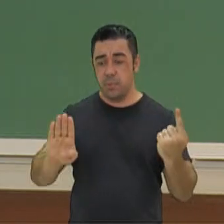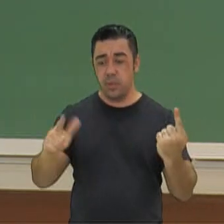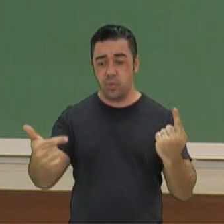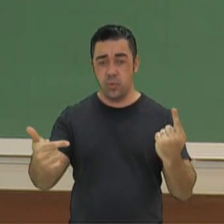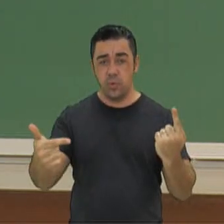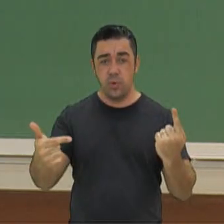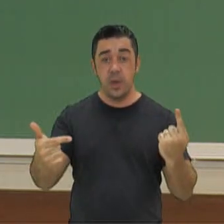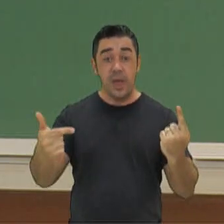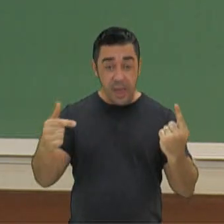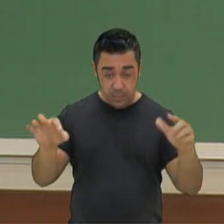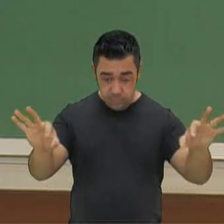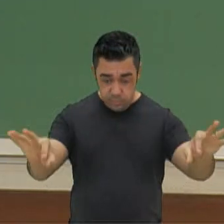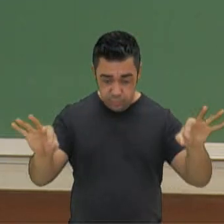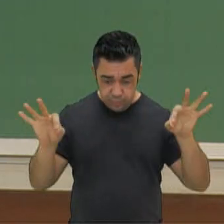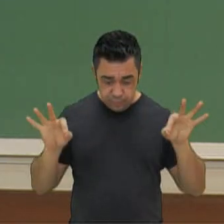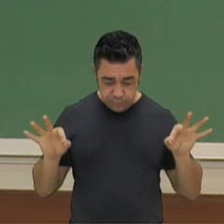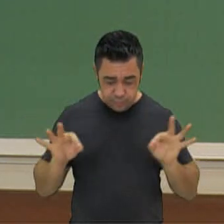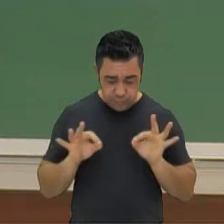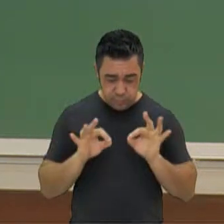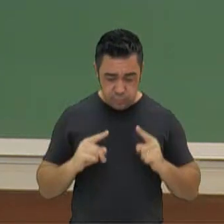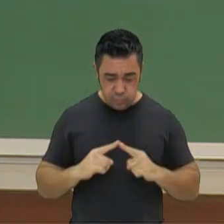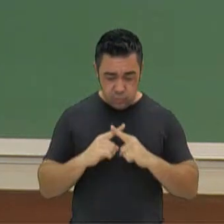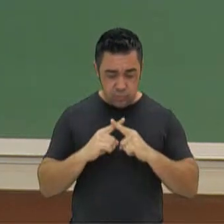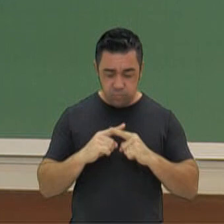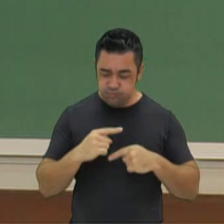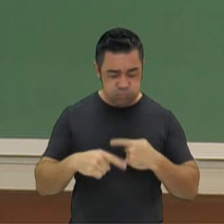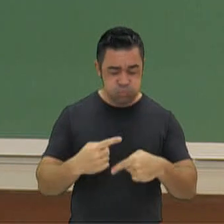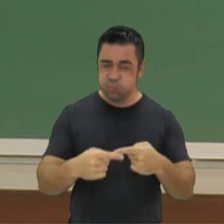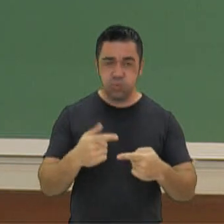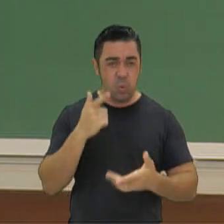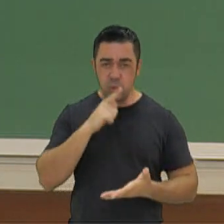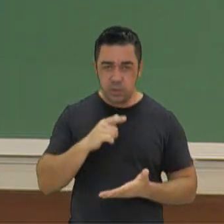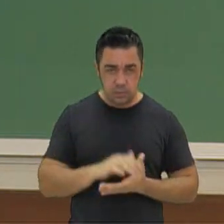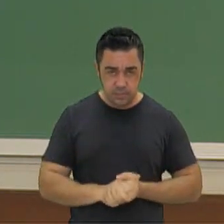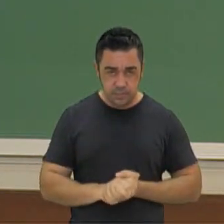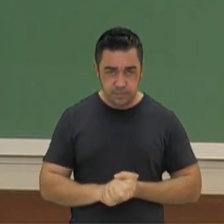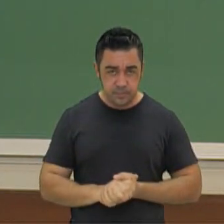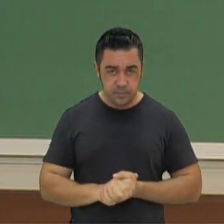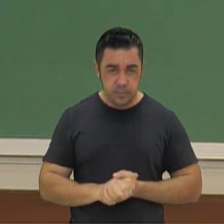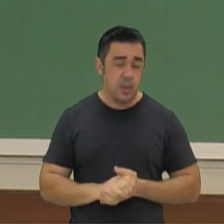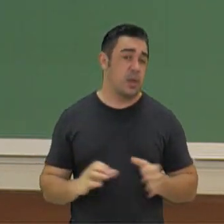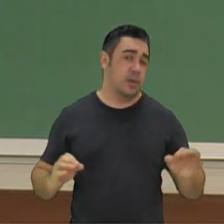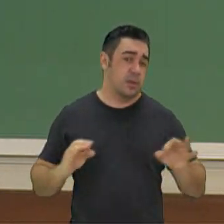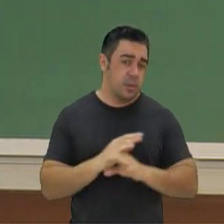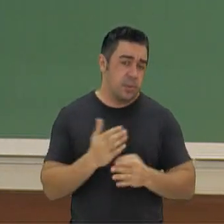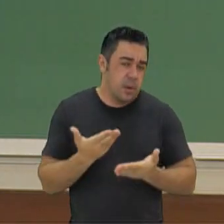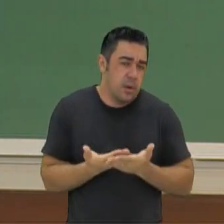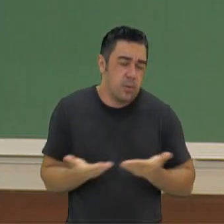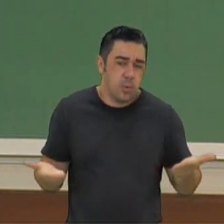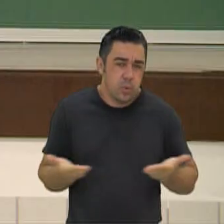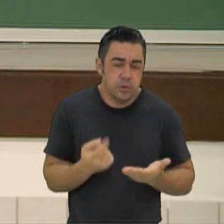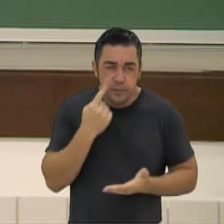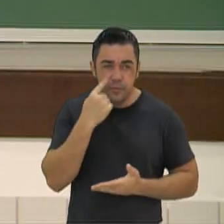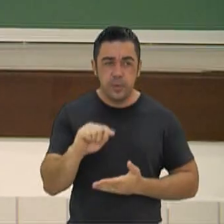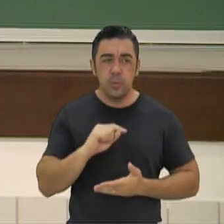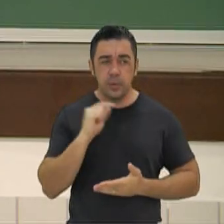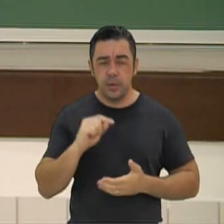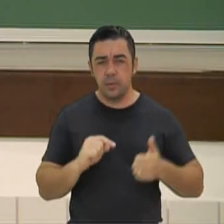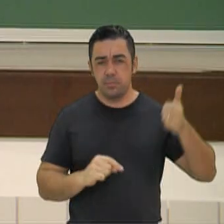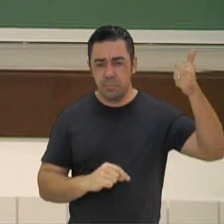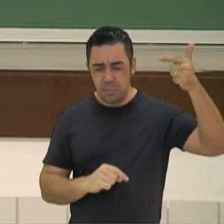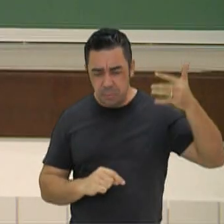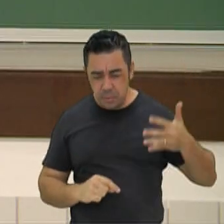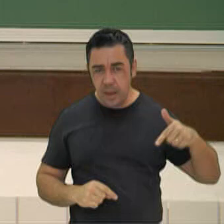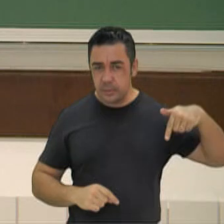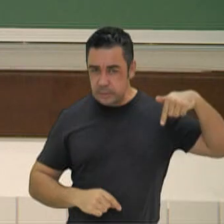não gerando mais descendentes férteis aí no cruzamento. Belezinha? Então, o que nós vamos finalizar agora? Na aula de hoje, nós falamos um